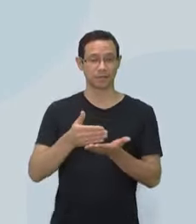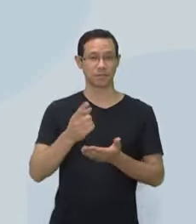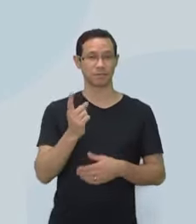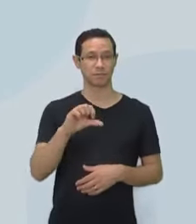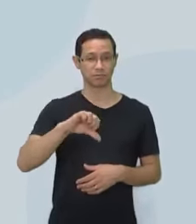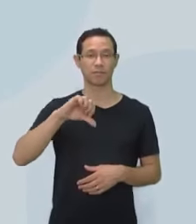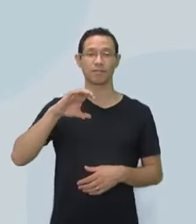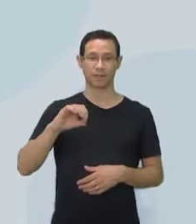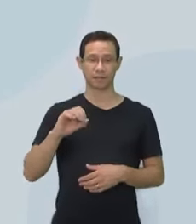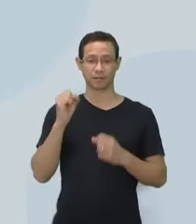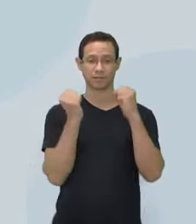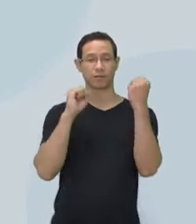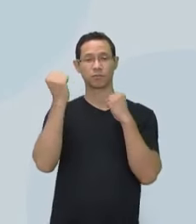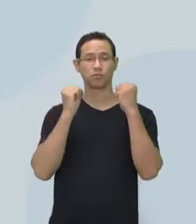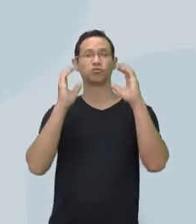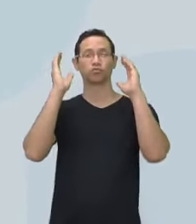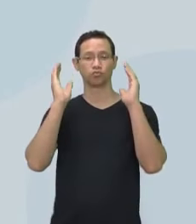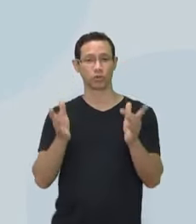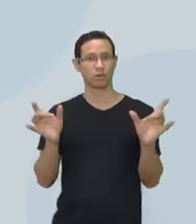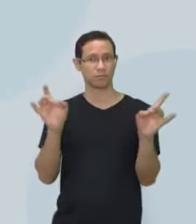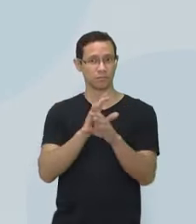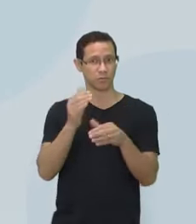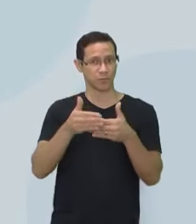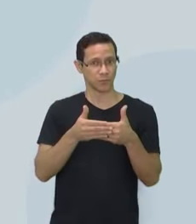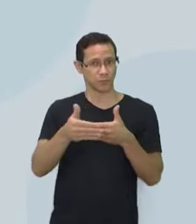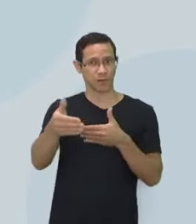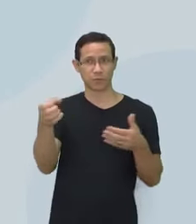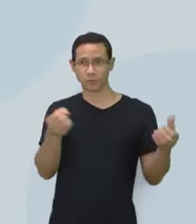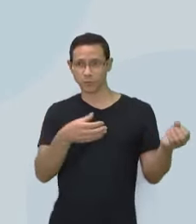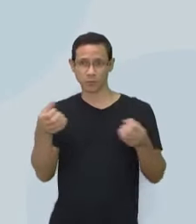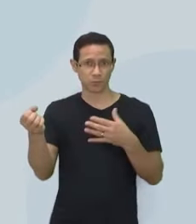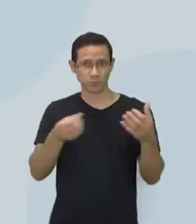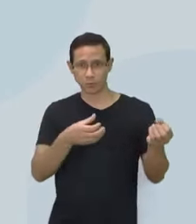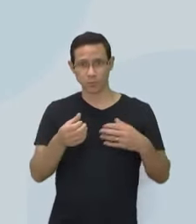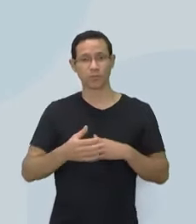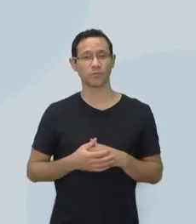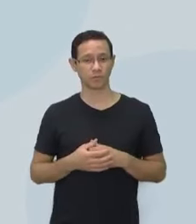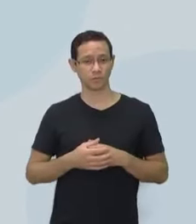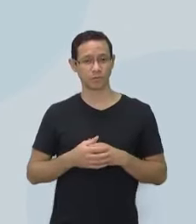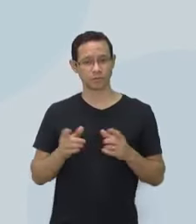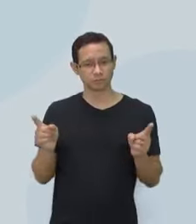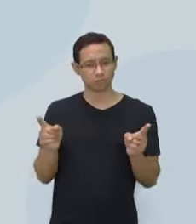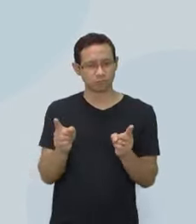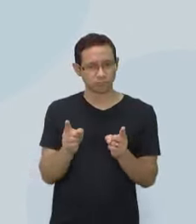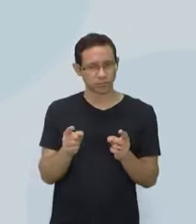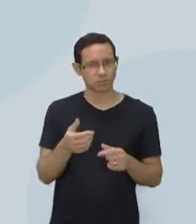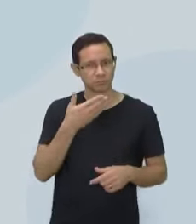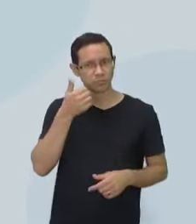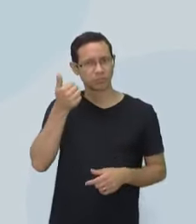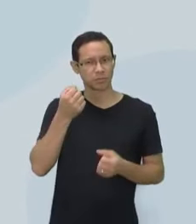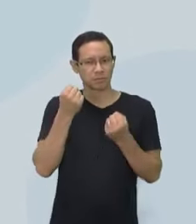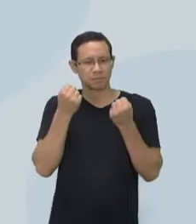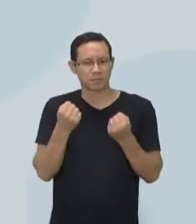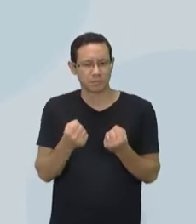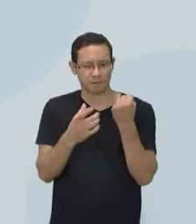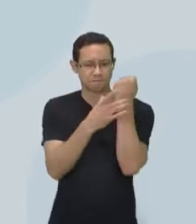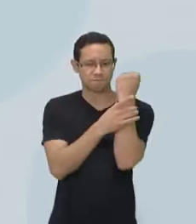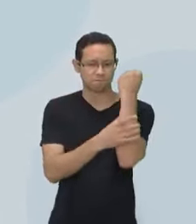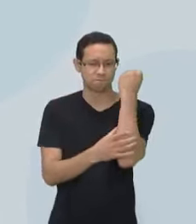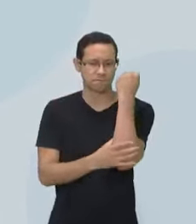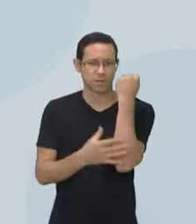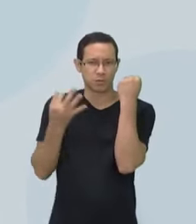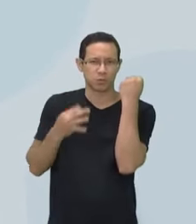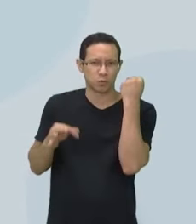90, as fabricantes já estavam prontas para lançar novos aparelhos, com um tamanho aceitável e um peso que não prejudicasse a